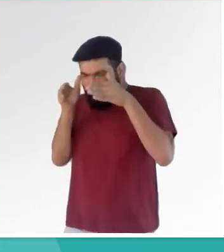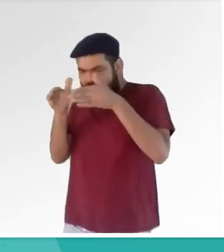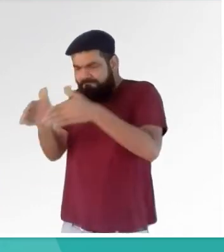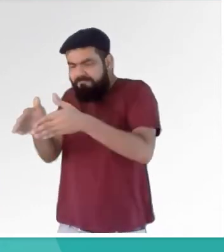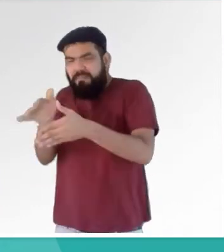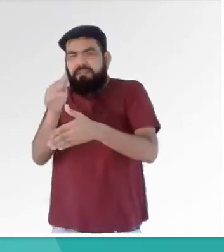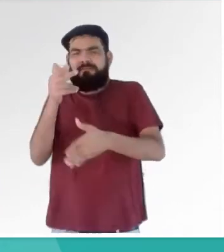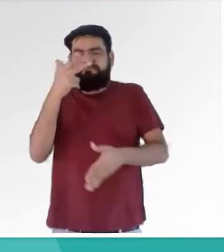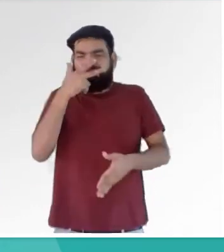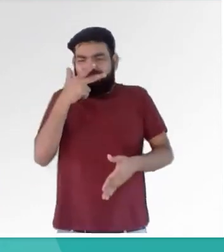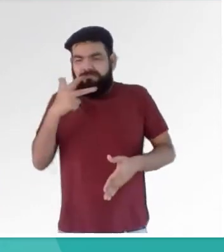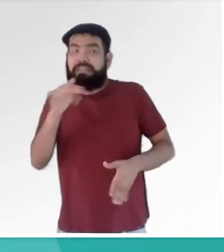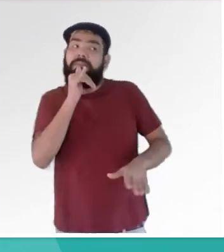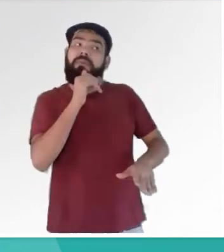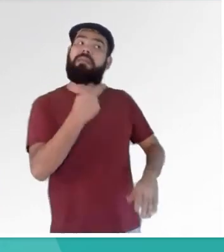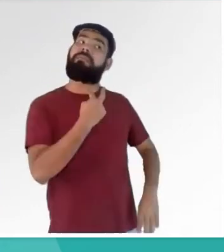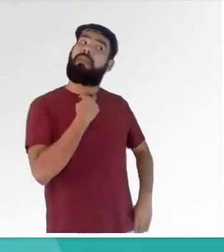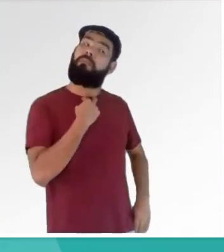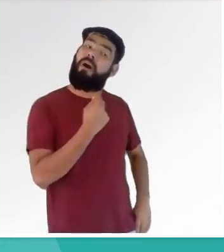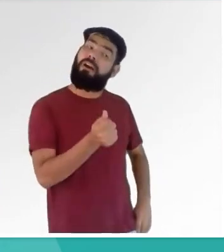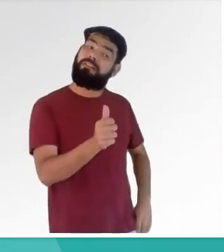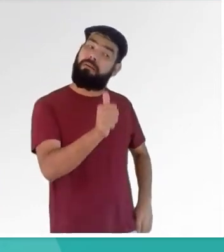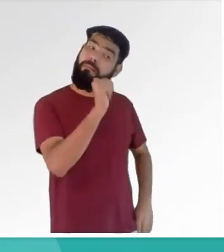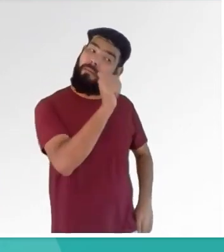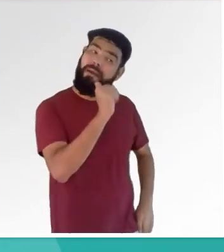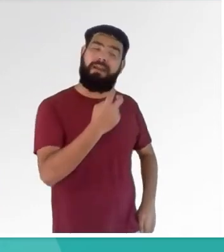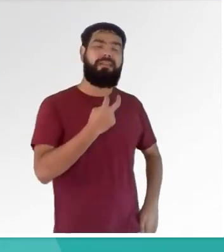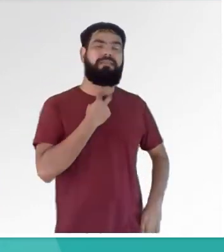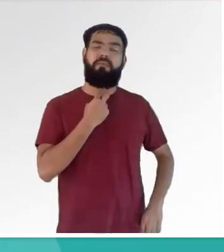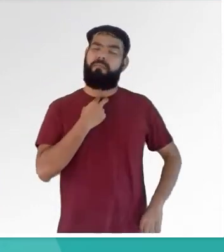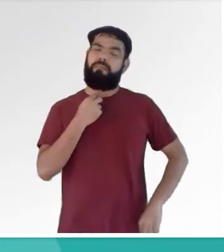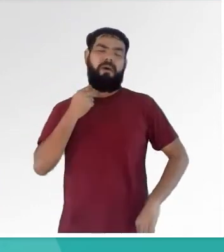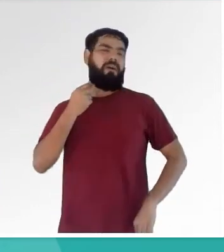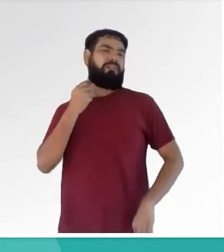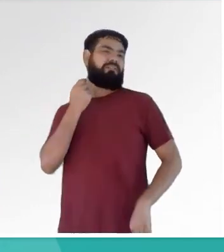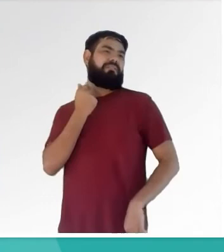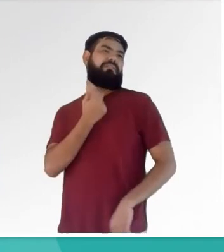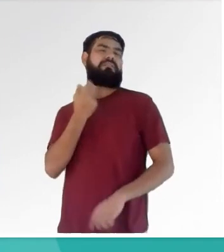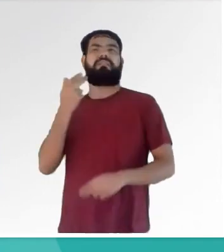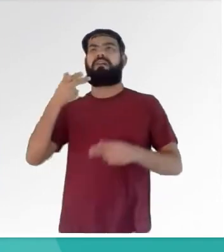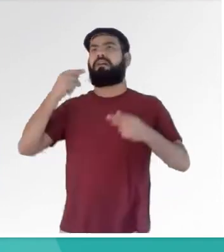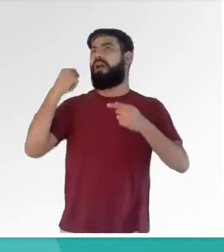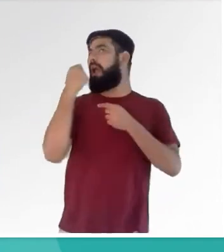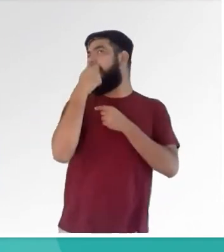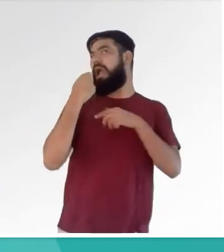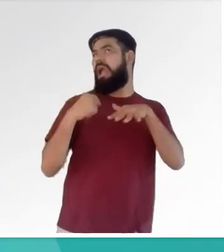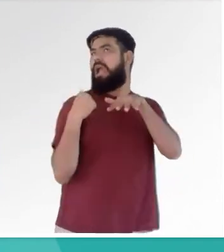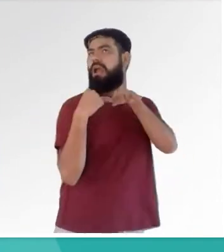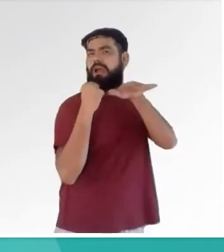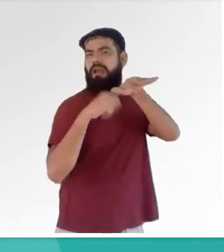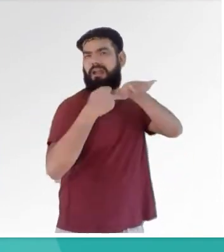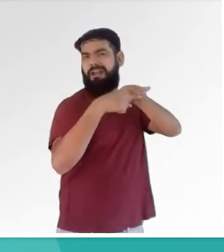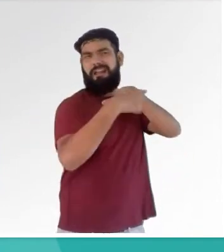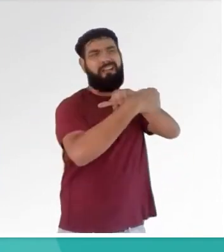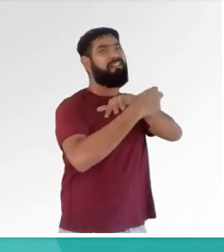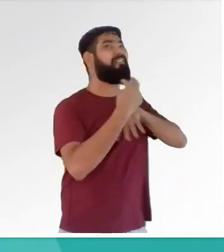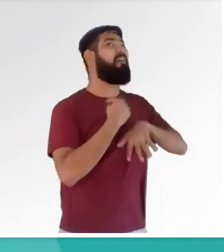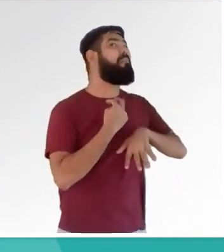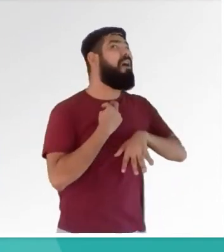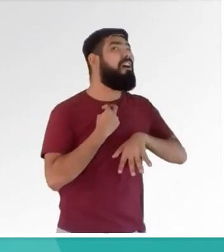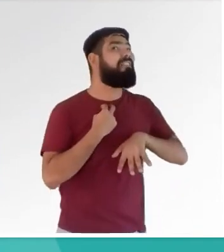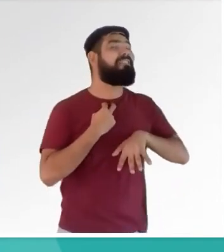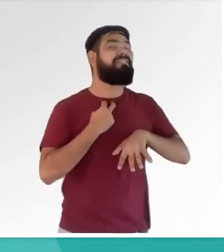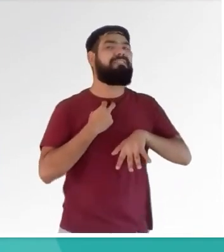pode beber, você não pode se pintar os lábios, pintar as unhas. Então a religião, se você entra